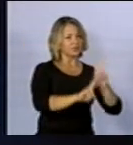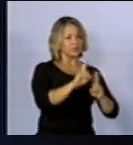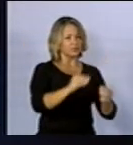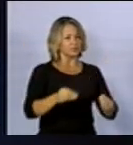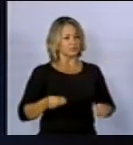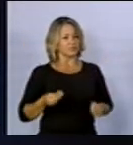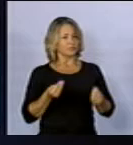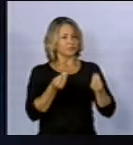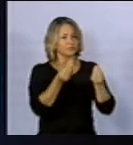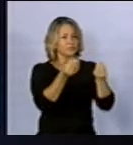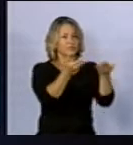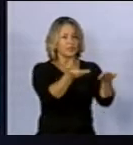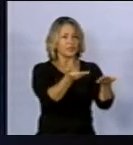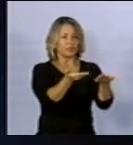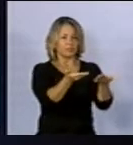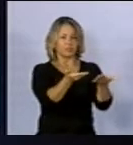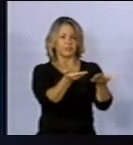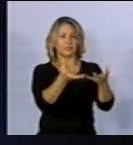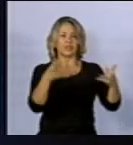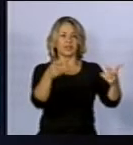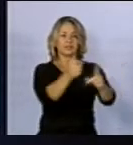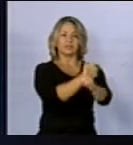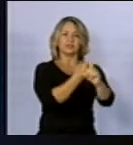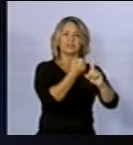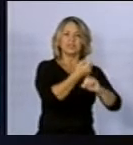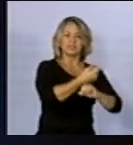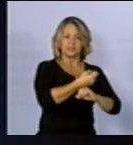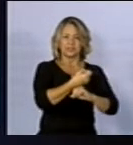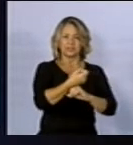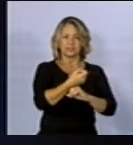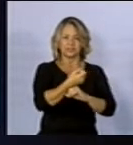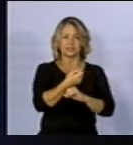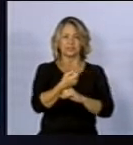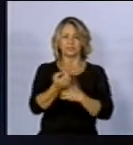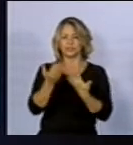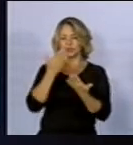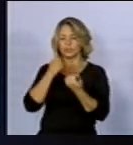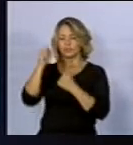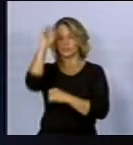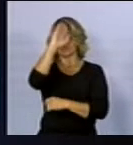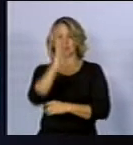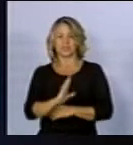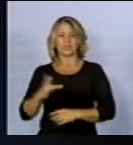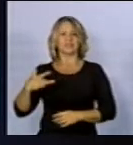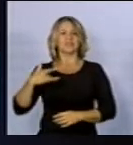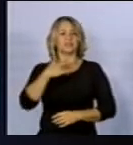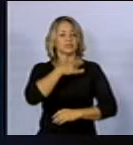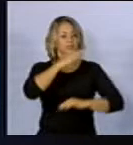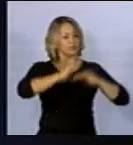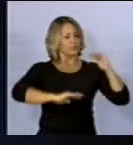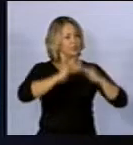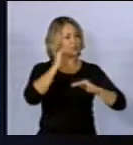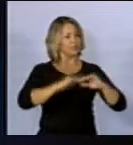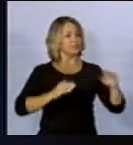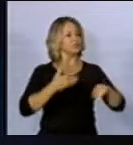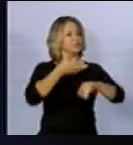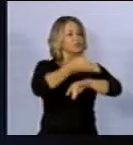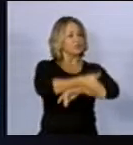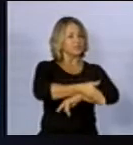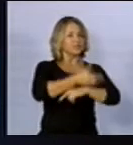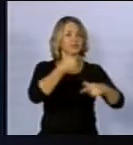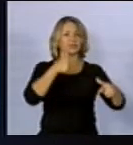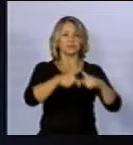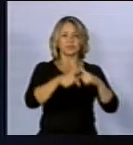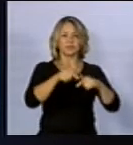forneceu brindou à sociedade de consumo brasileira saúde e qualidade no acesso aos serviços